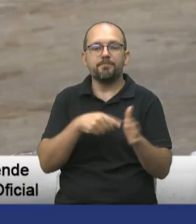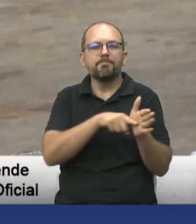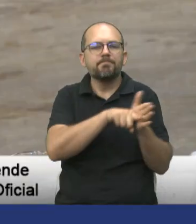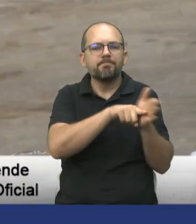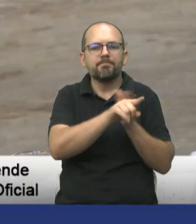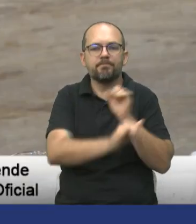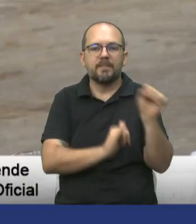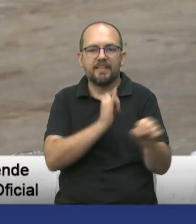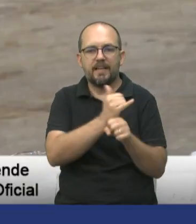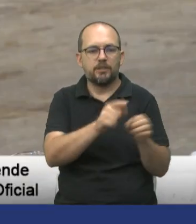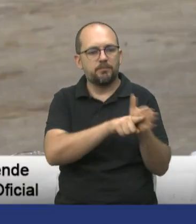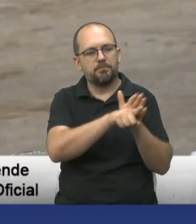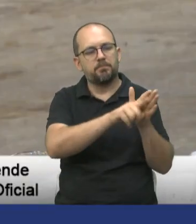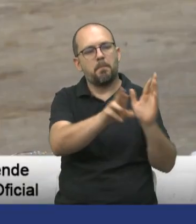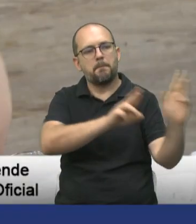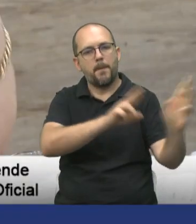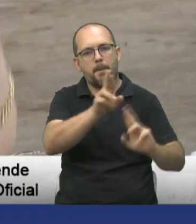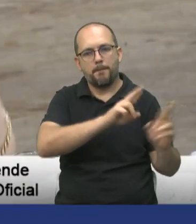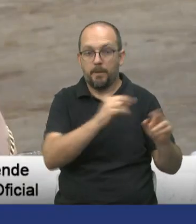ela é muito importante.